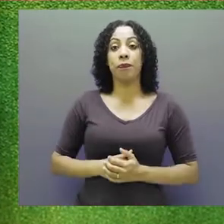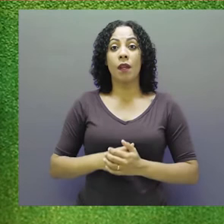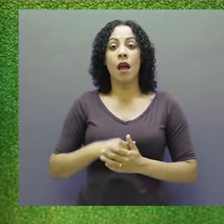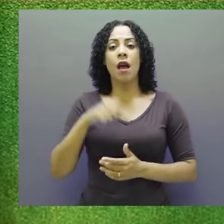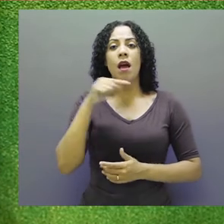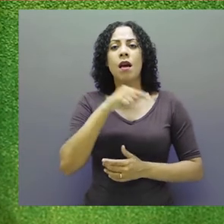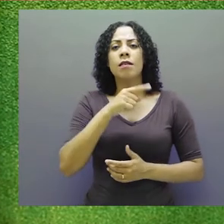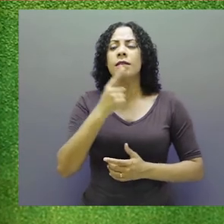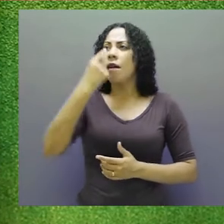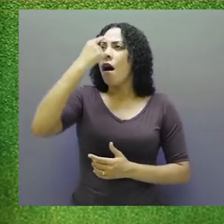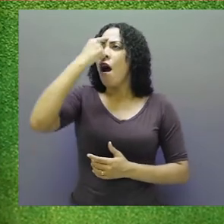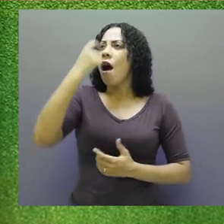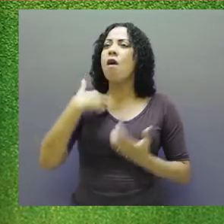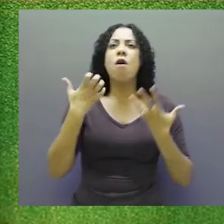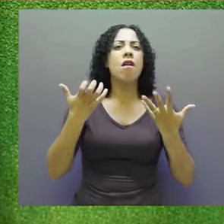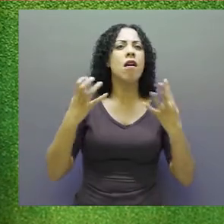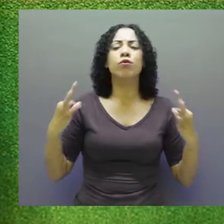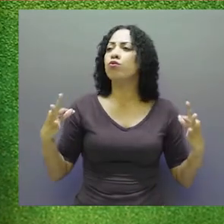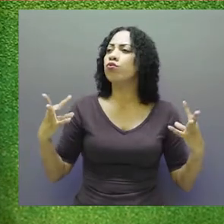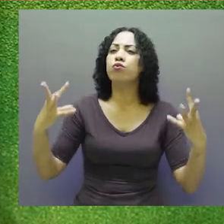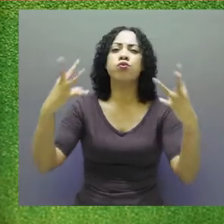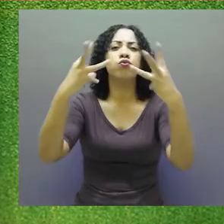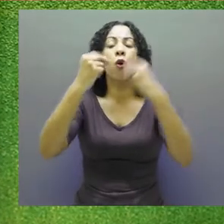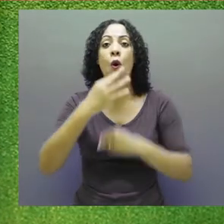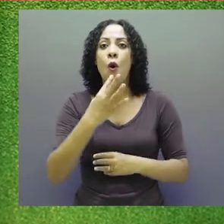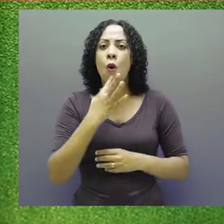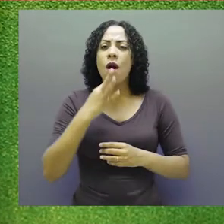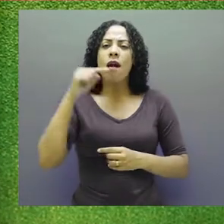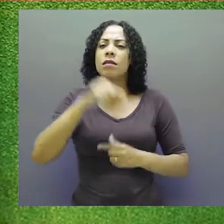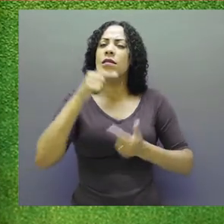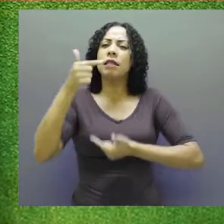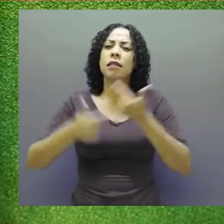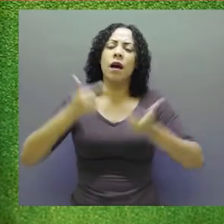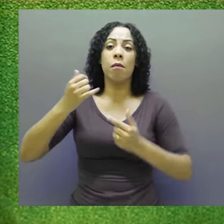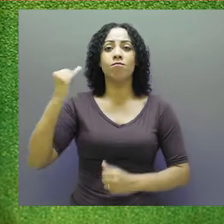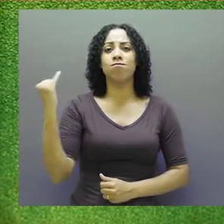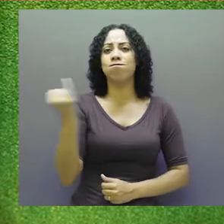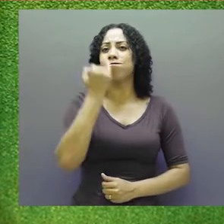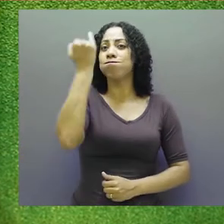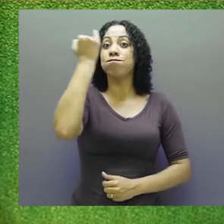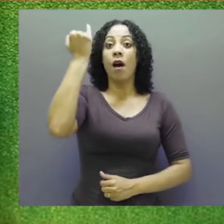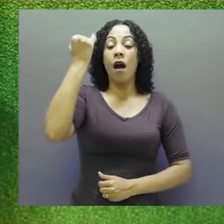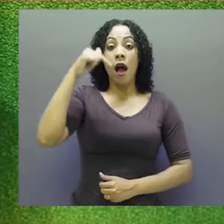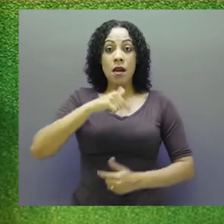E o desejo de que todos soubessem desse trabalho tão importante